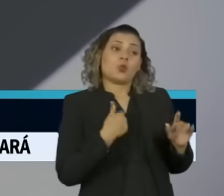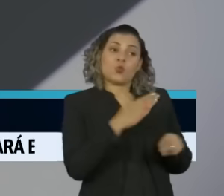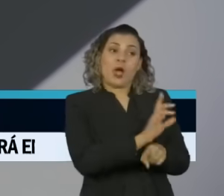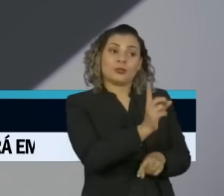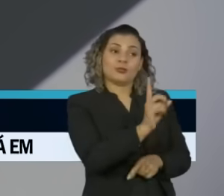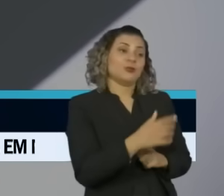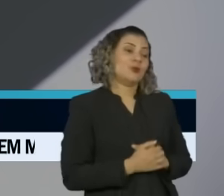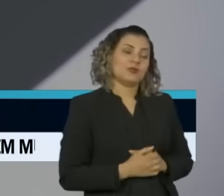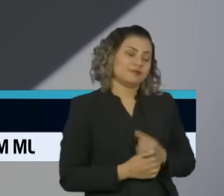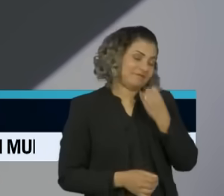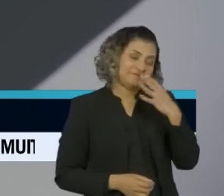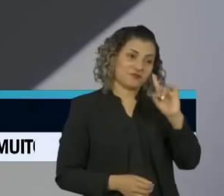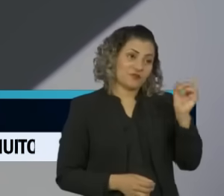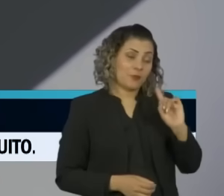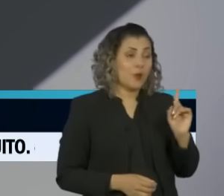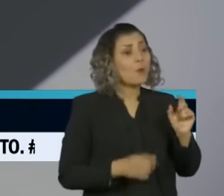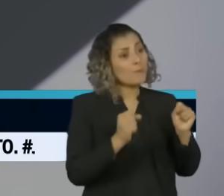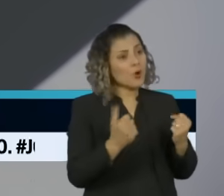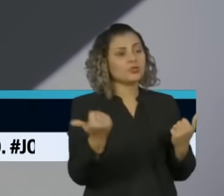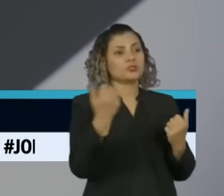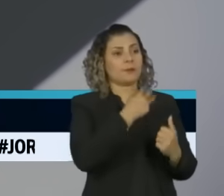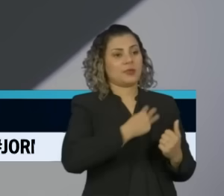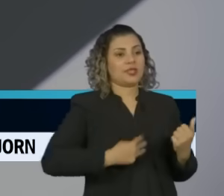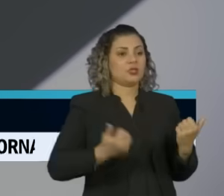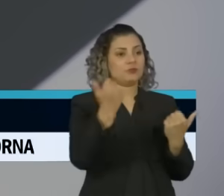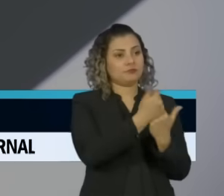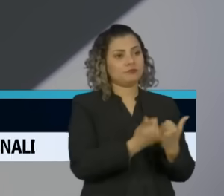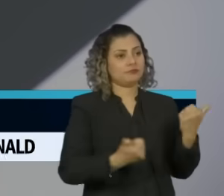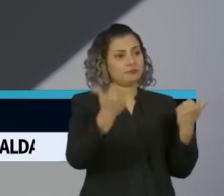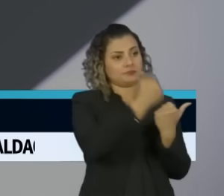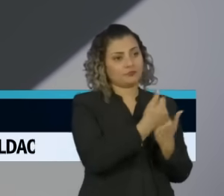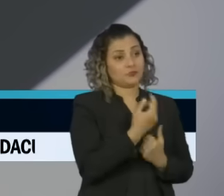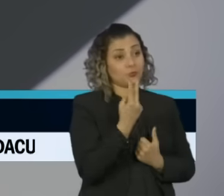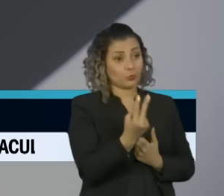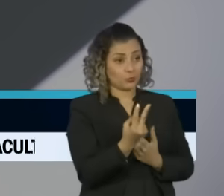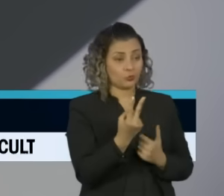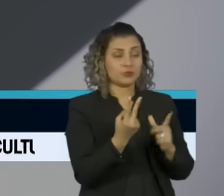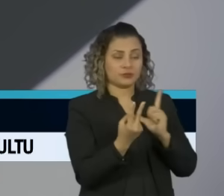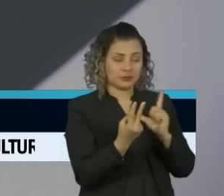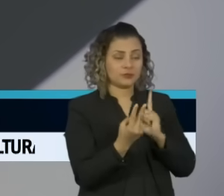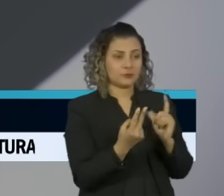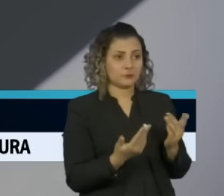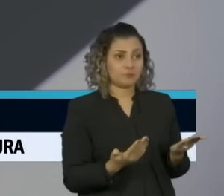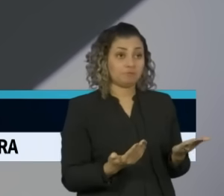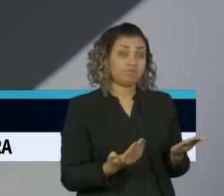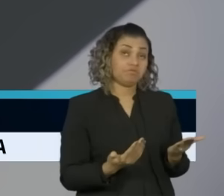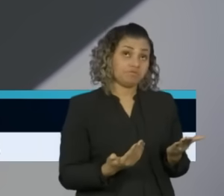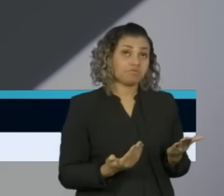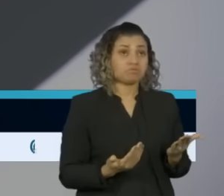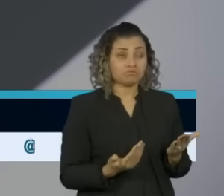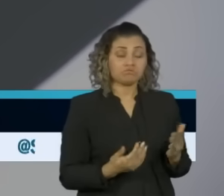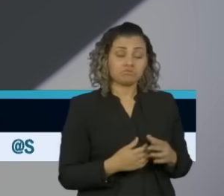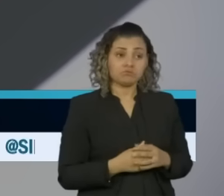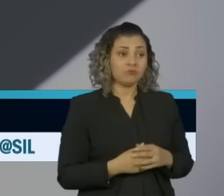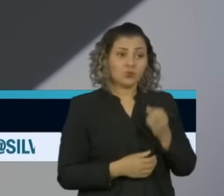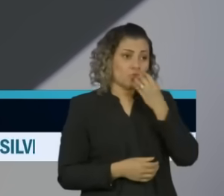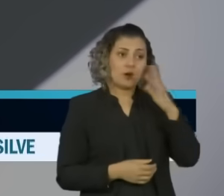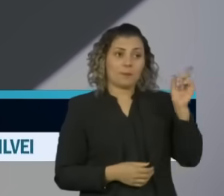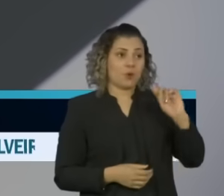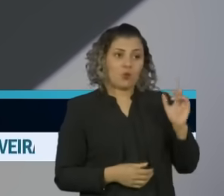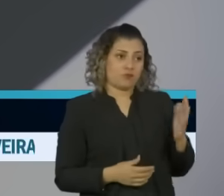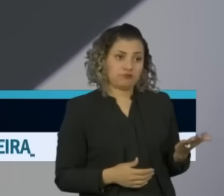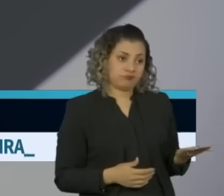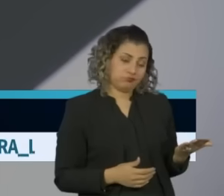você concorda? Você ter troca de ministros consecutivos, né? Ela não é uma coisa que